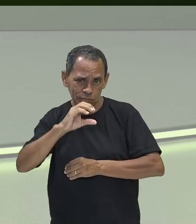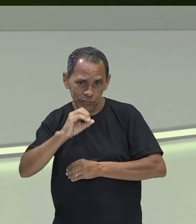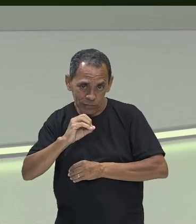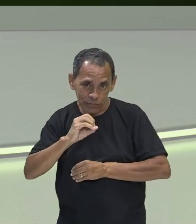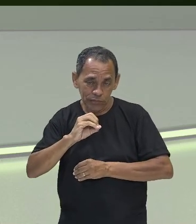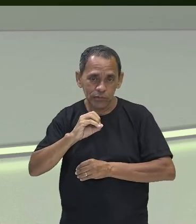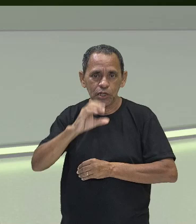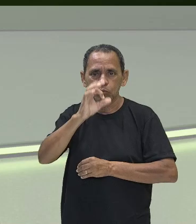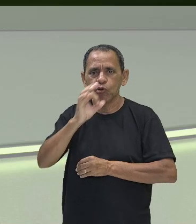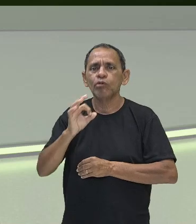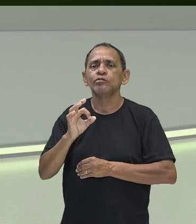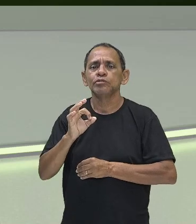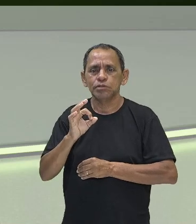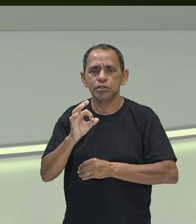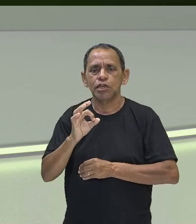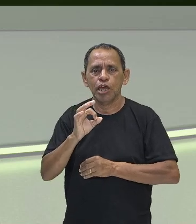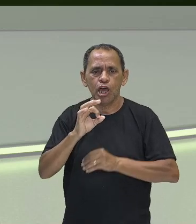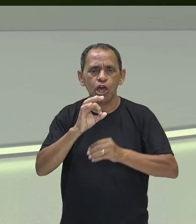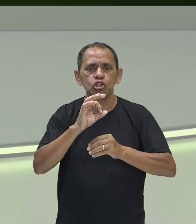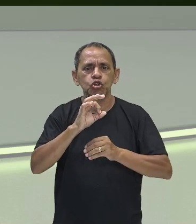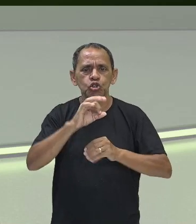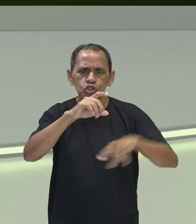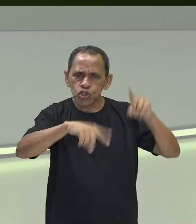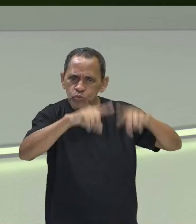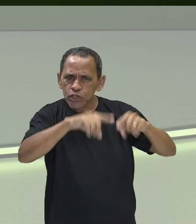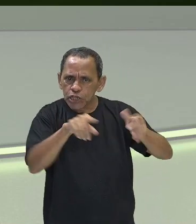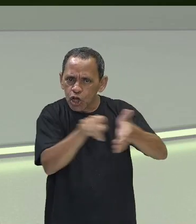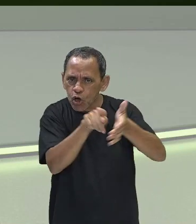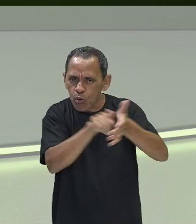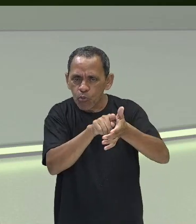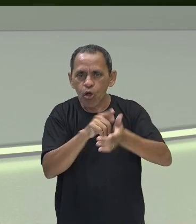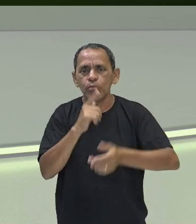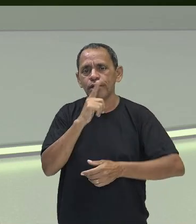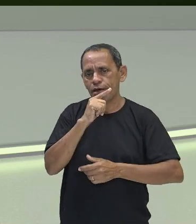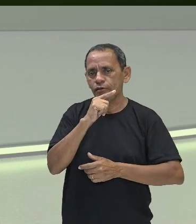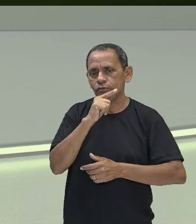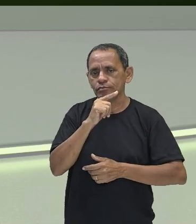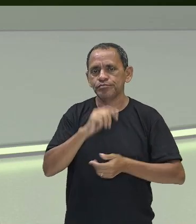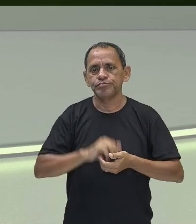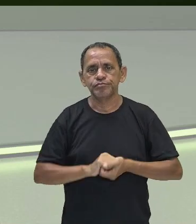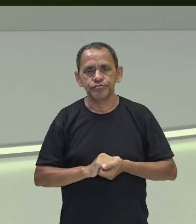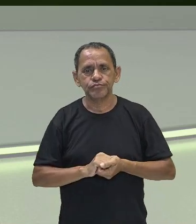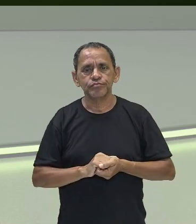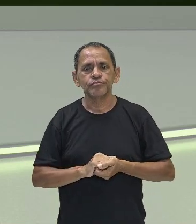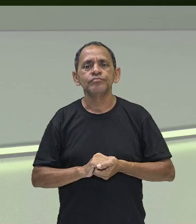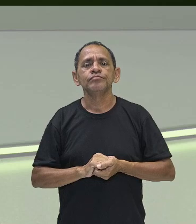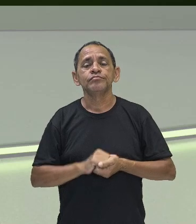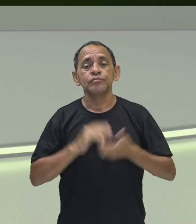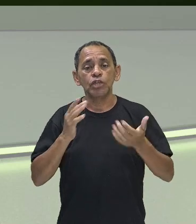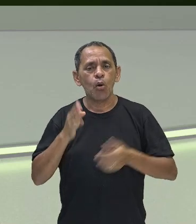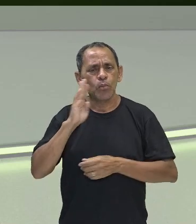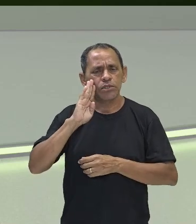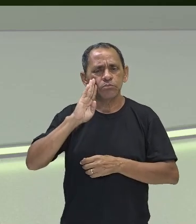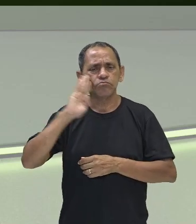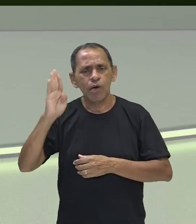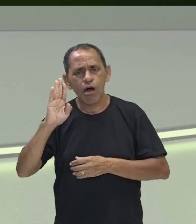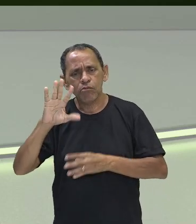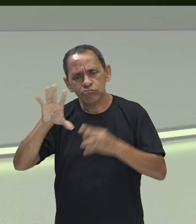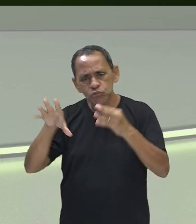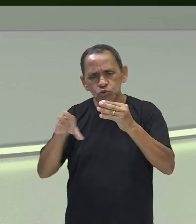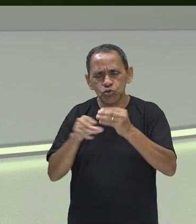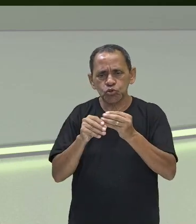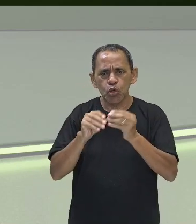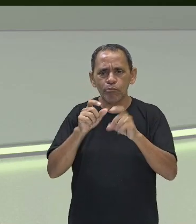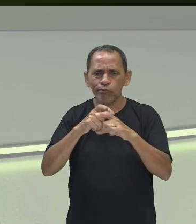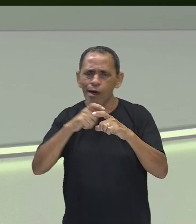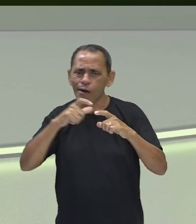desse plasma sanguíneo, ele é água, aqui dizendo de principal componente pela maior quantidade,